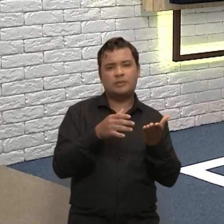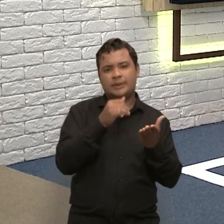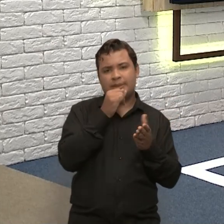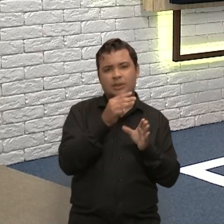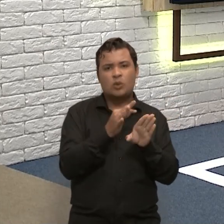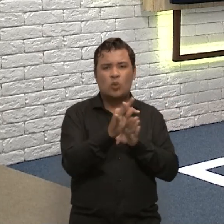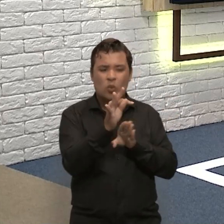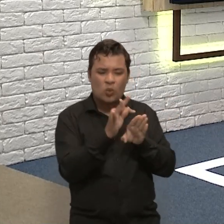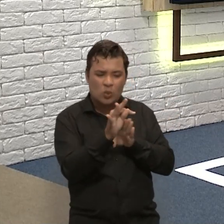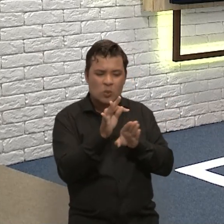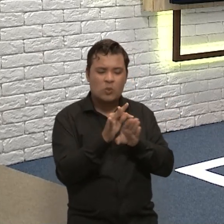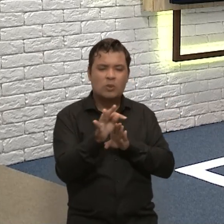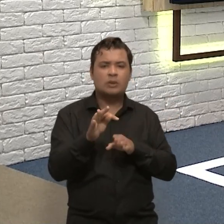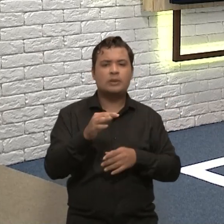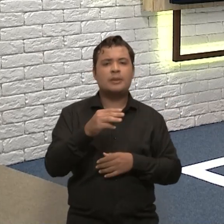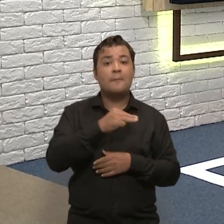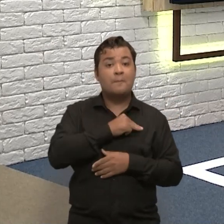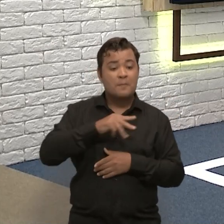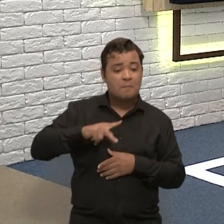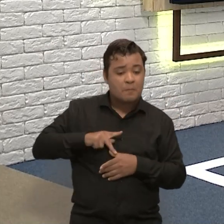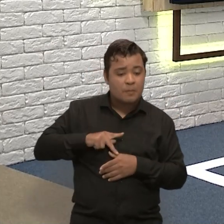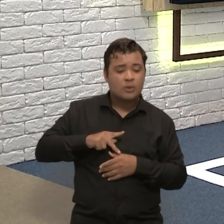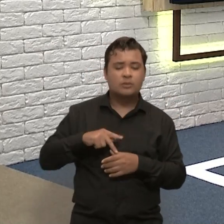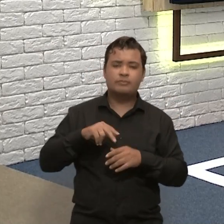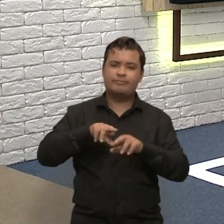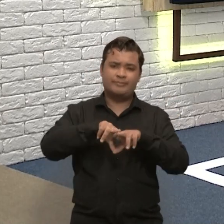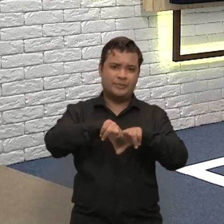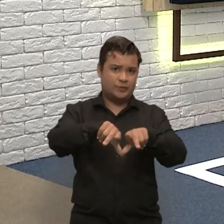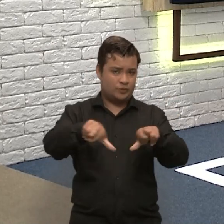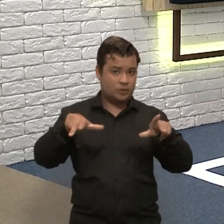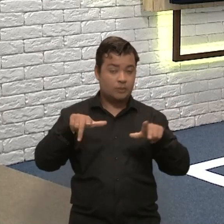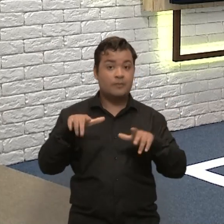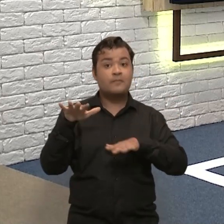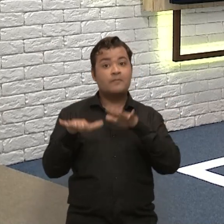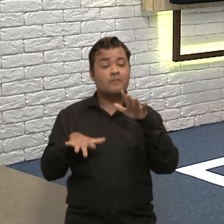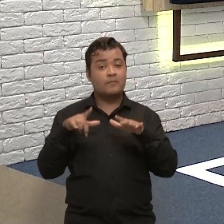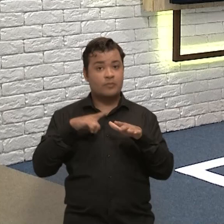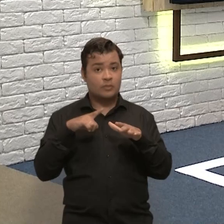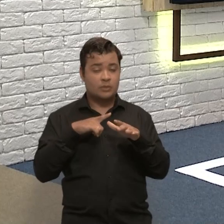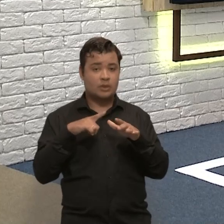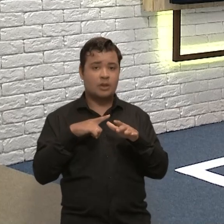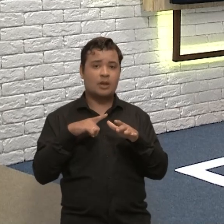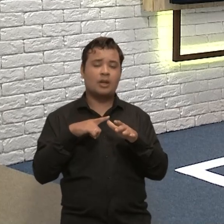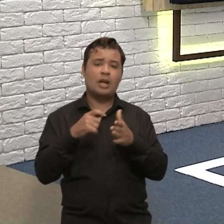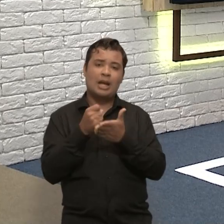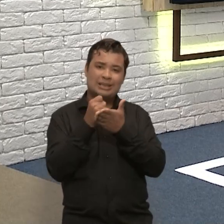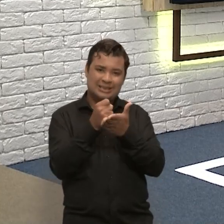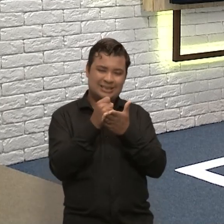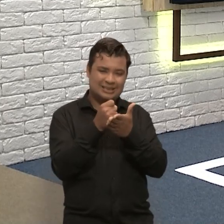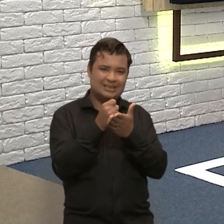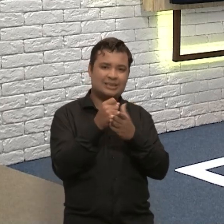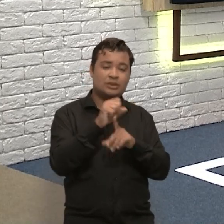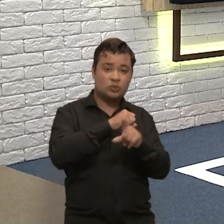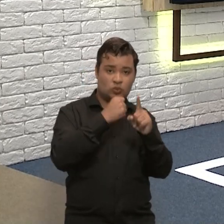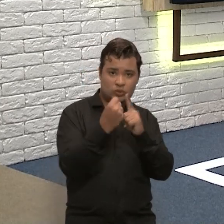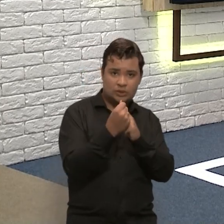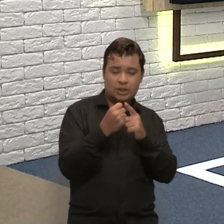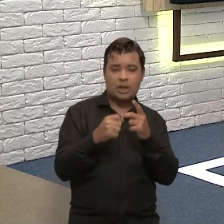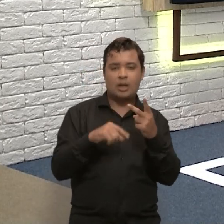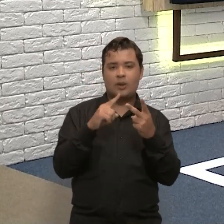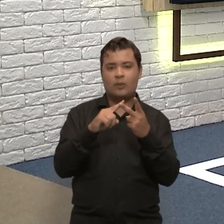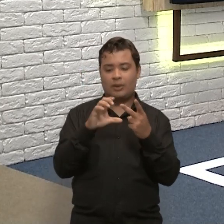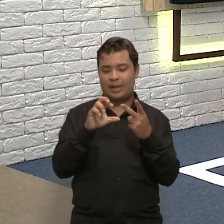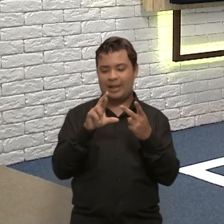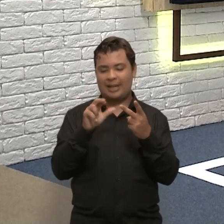tutelares, Ministério Público, em algumas situações, assistência social, os CREAS e outros setores, tá? Então, a gente